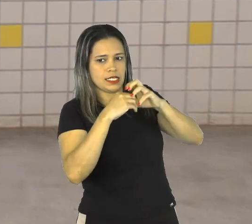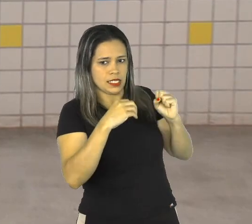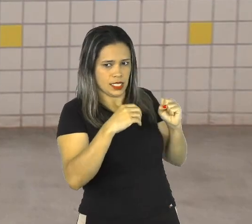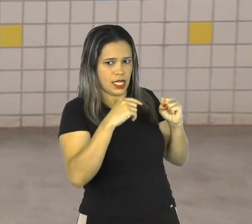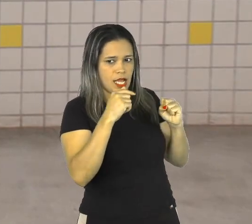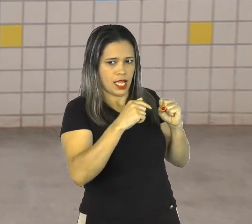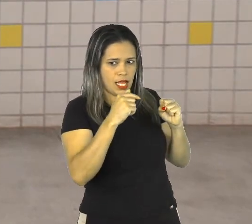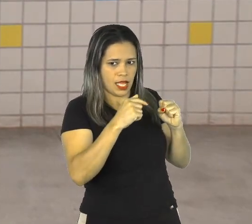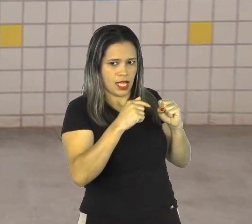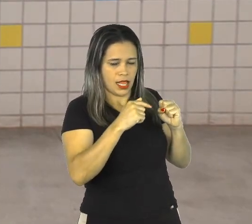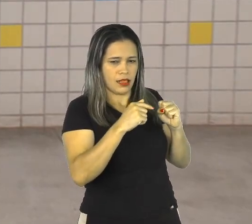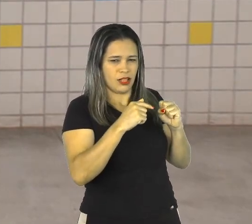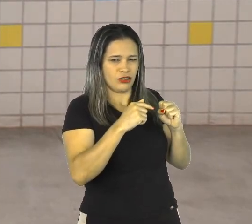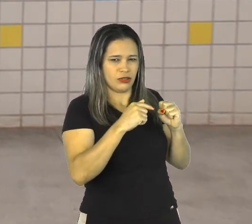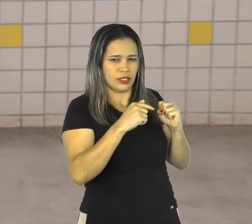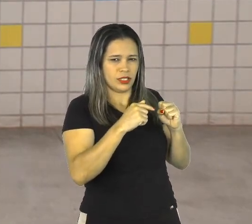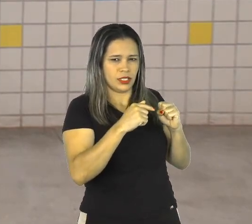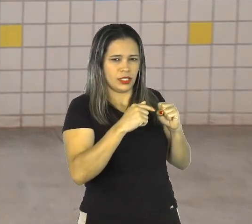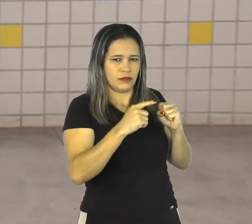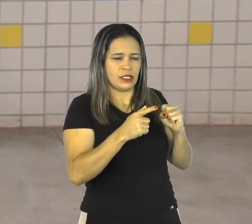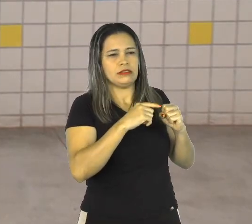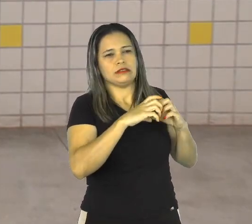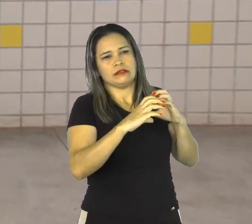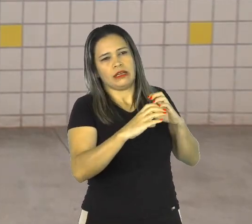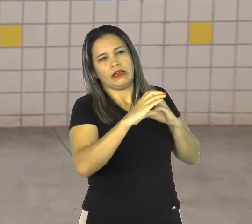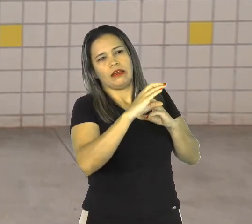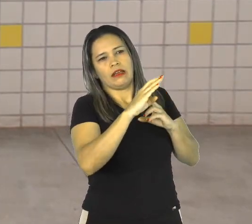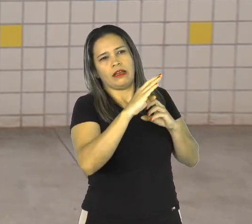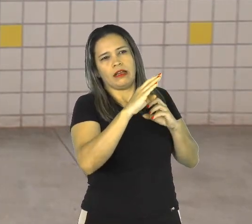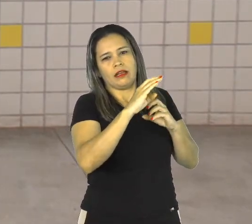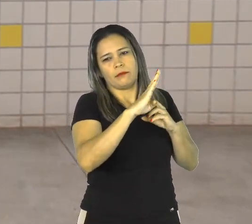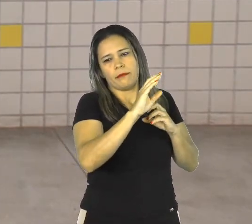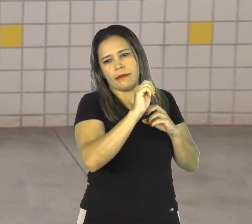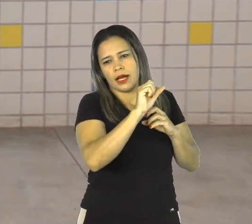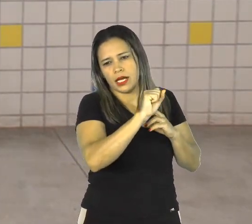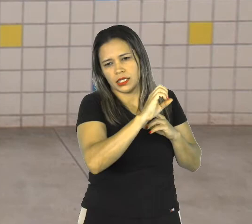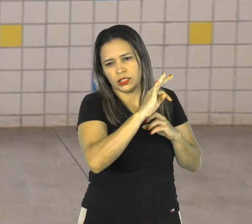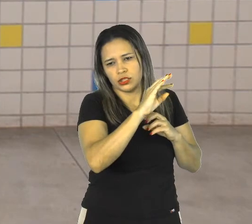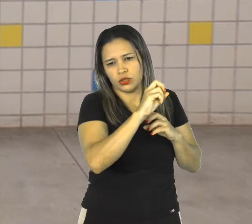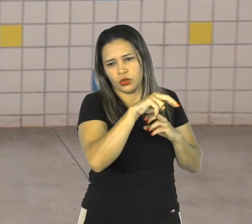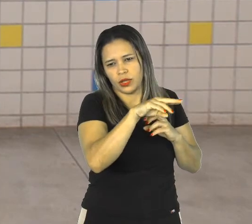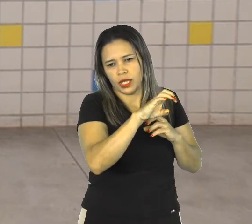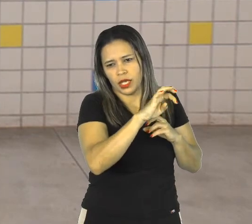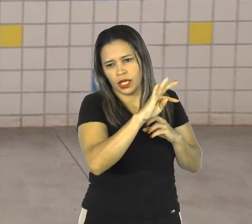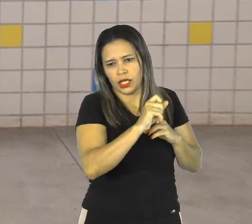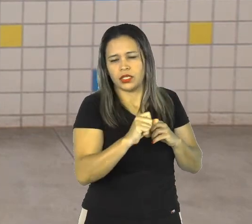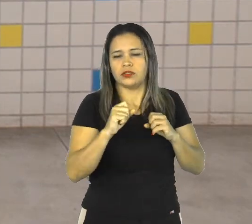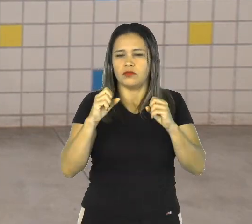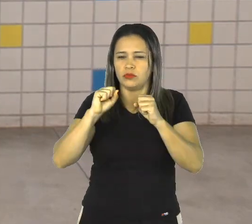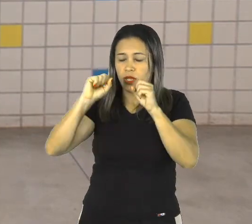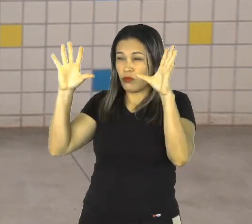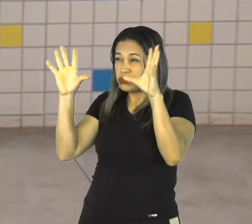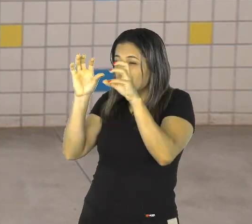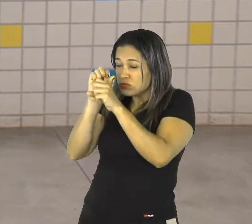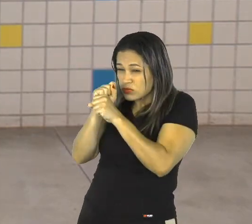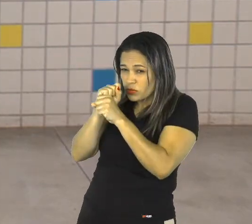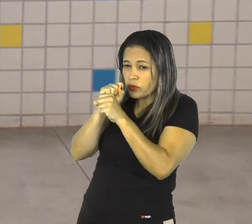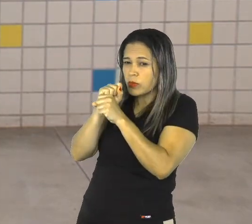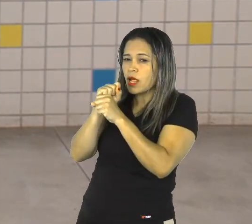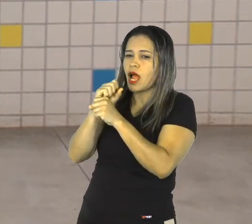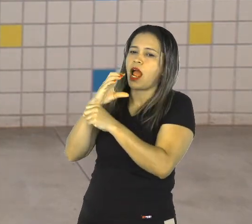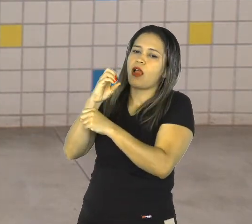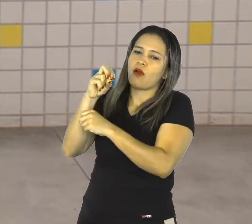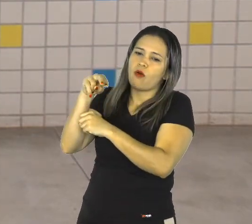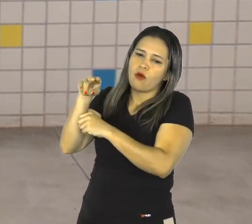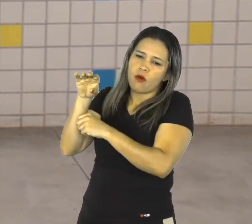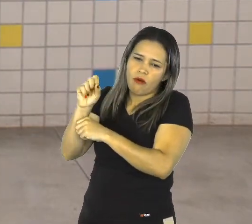em formas de bastonetes. Se está muito escuro, as células em formas de cone, elas vão contrair ou elas vão aumentar para que